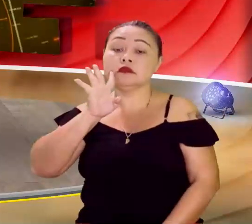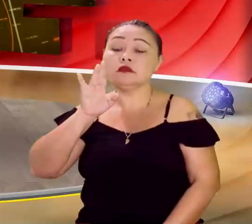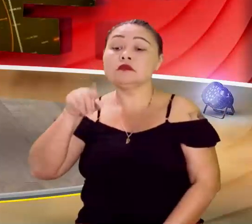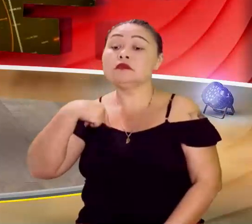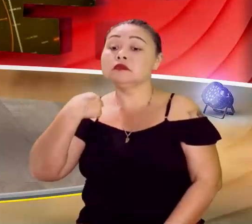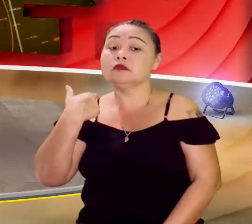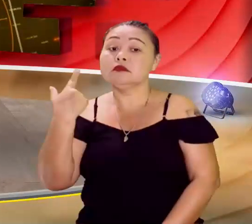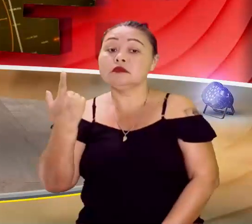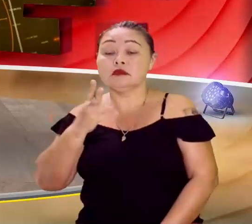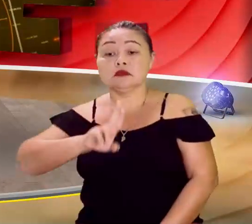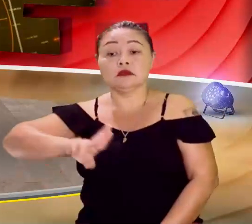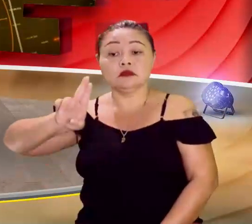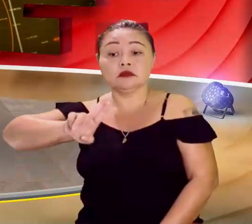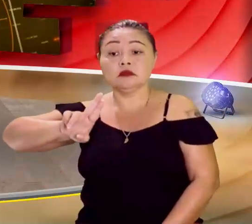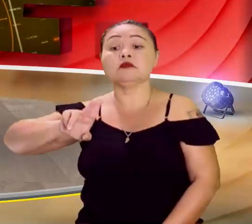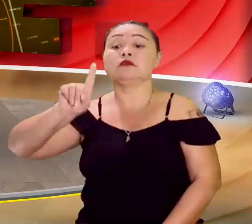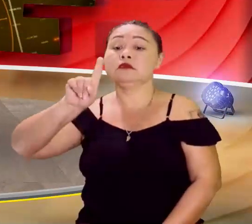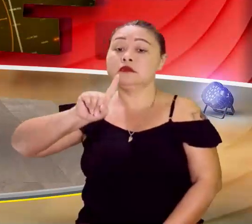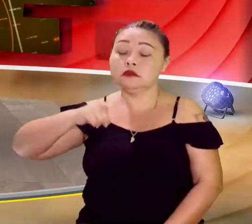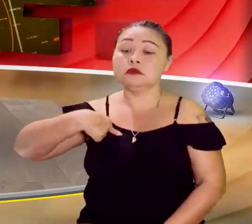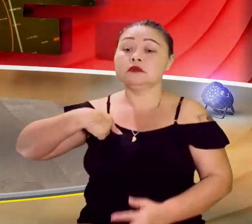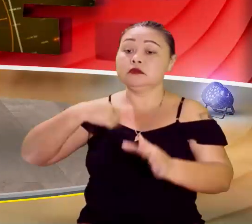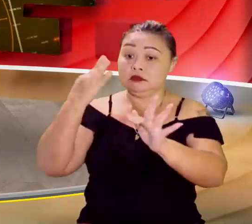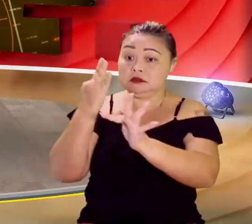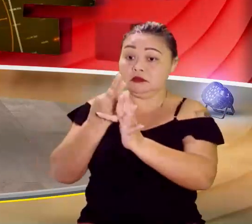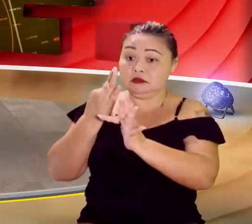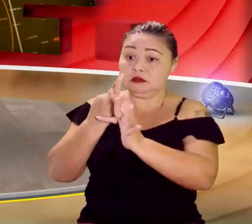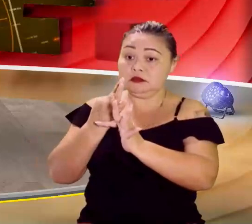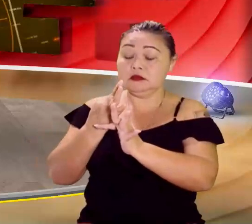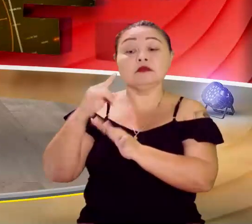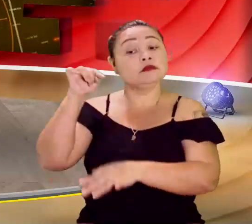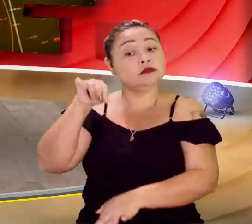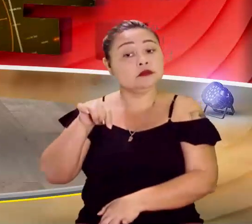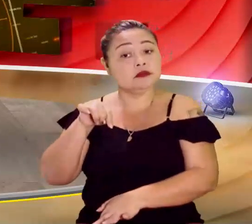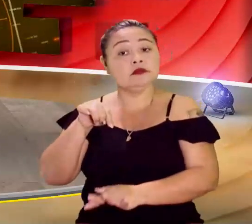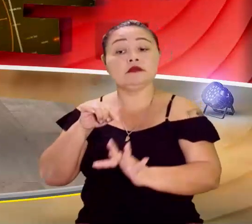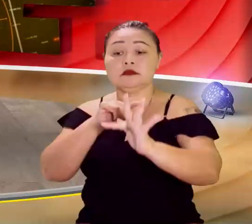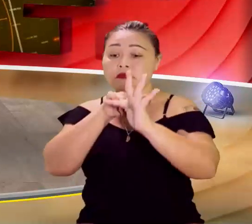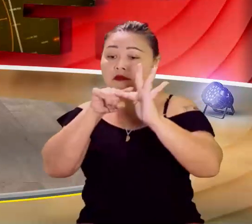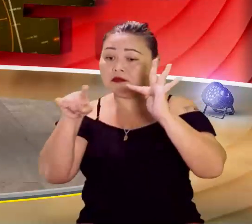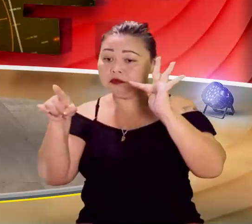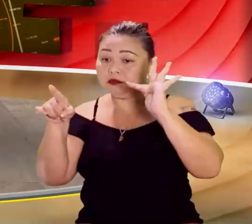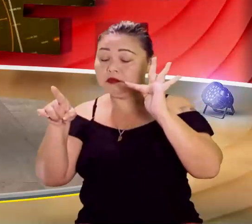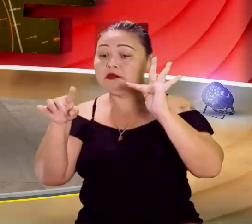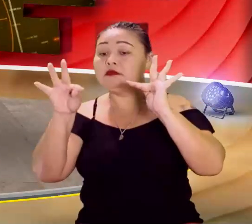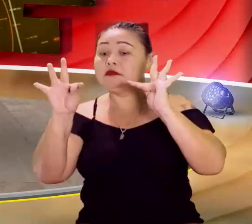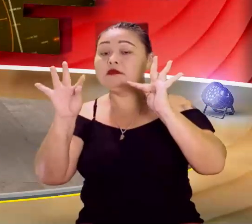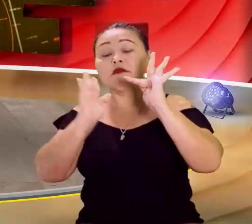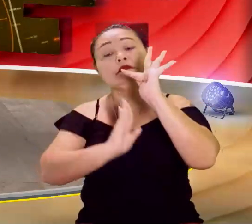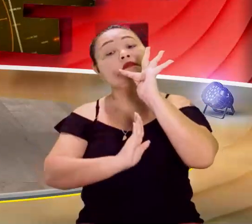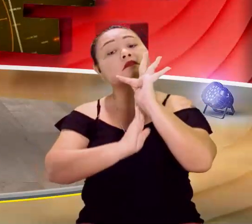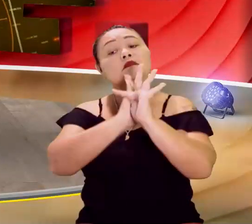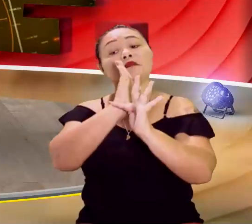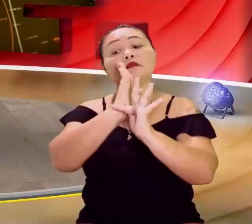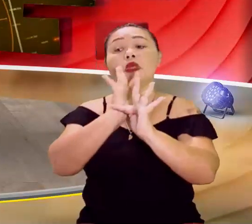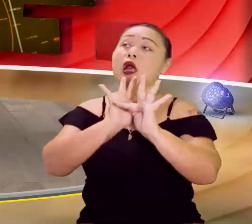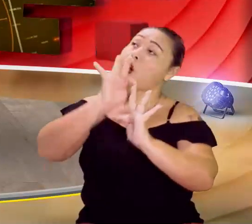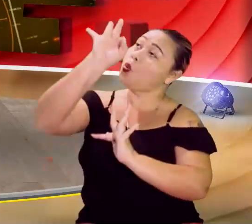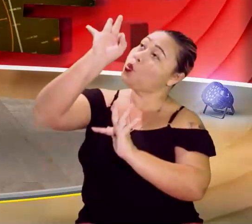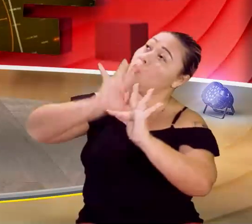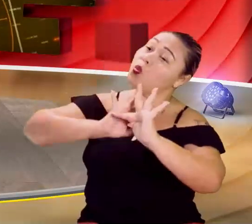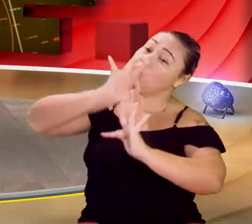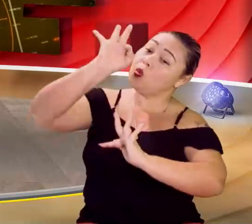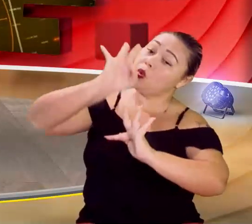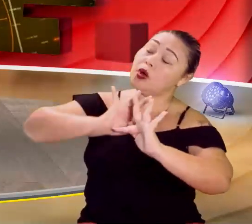vamos aplicar, na aplicação, por exemplo, na física. Na física, um eixo vai ser chamado de tempo e o outro de altura.